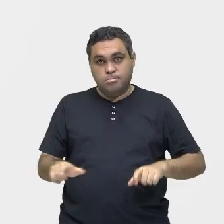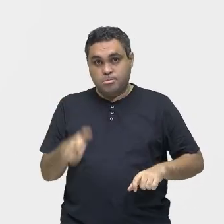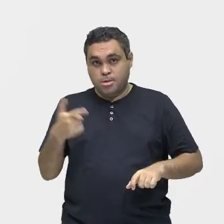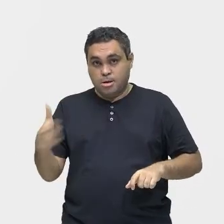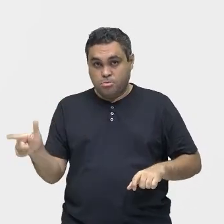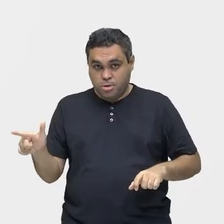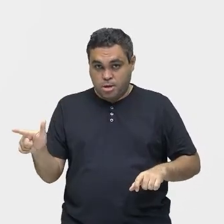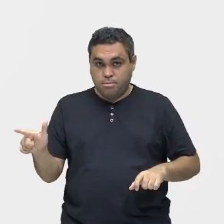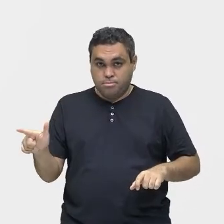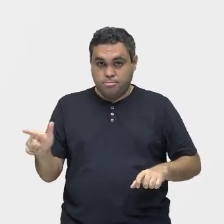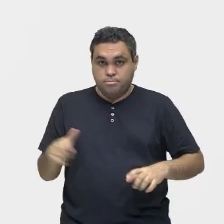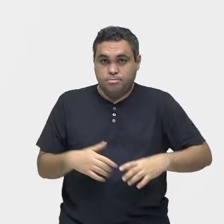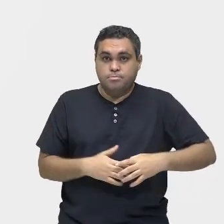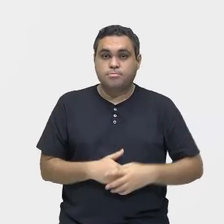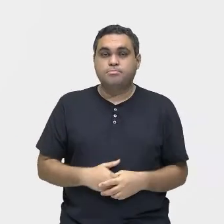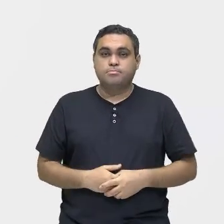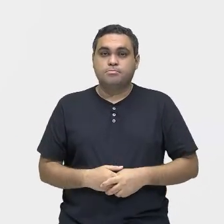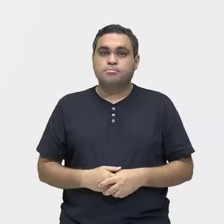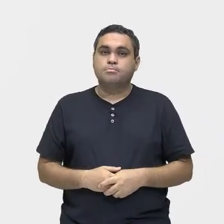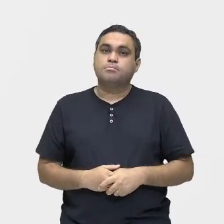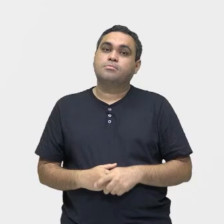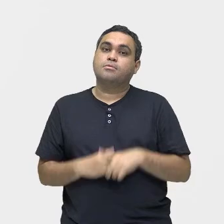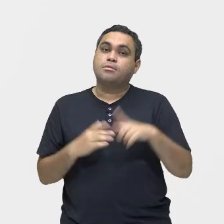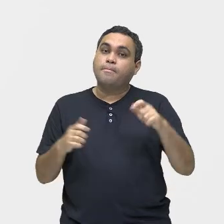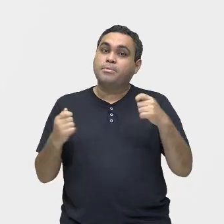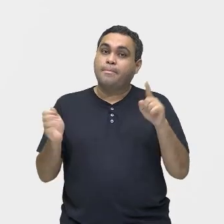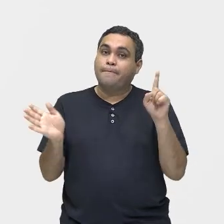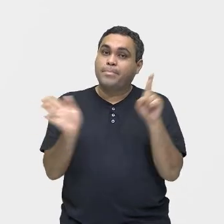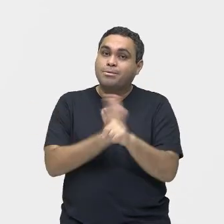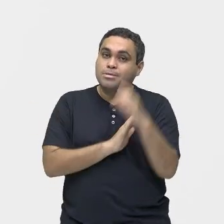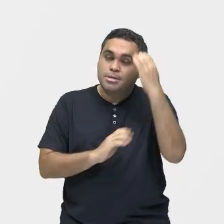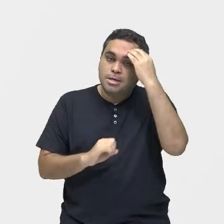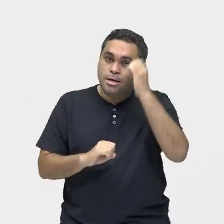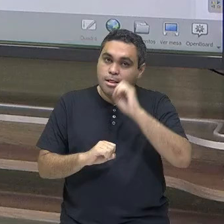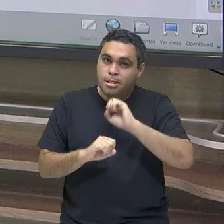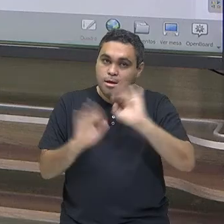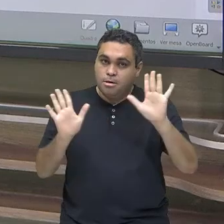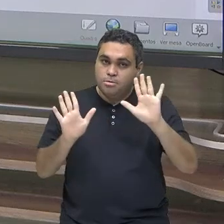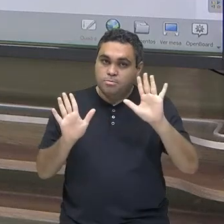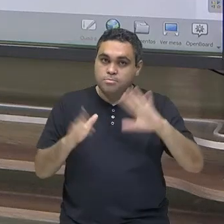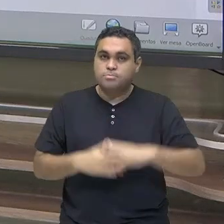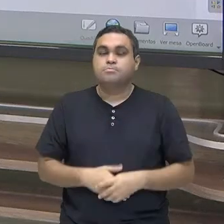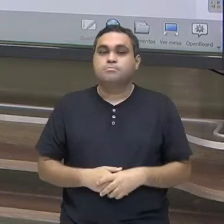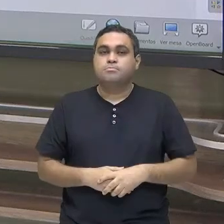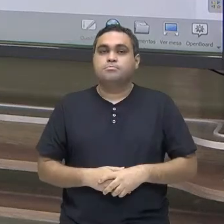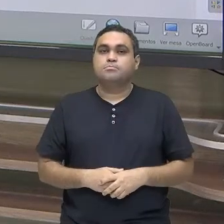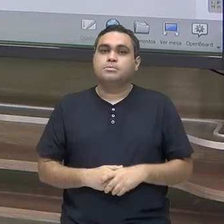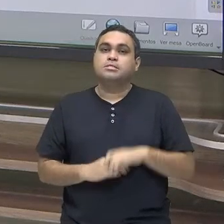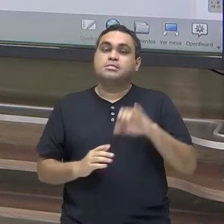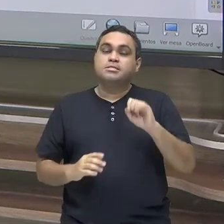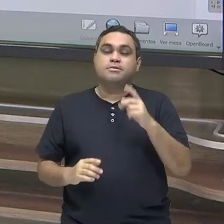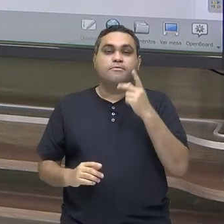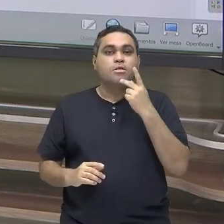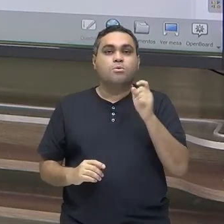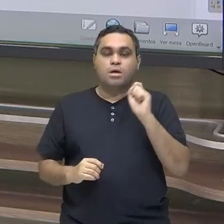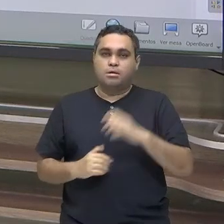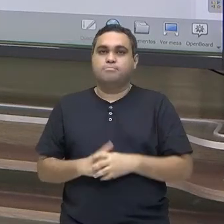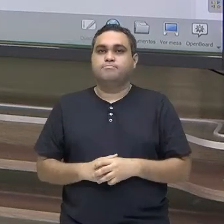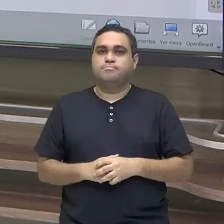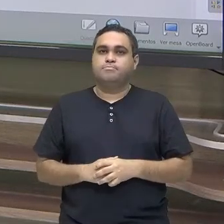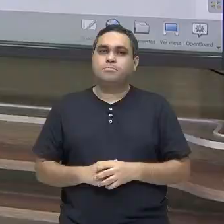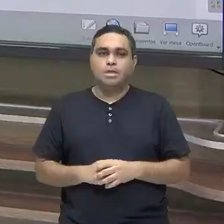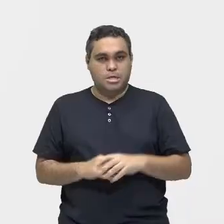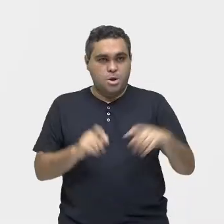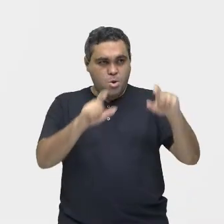você precisa entender muito bem o enunciado da questão. Se a questão, o enunciado, o comando dessa questão diz assim, que